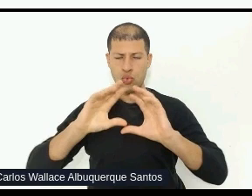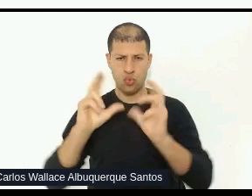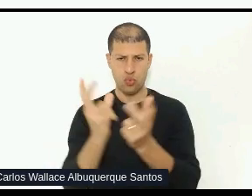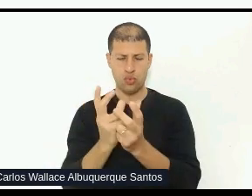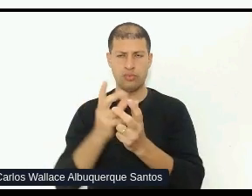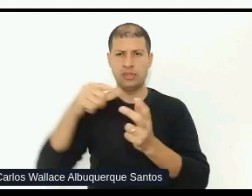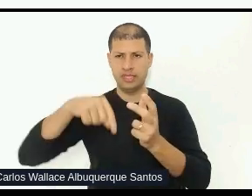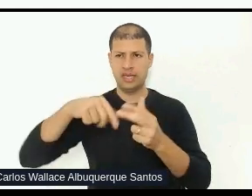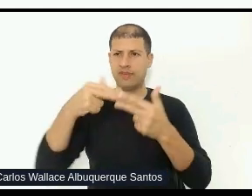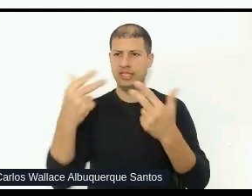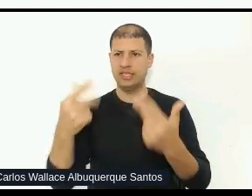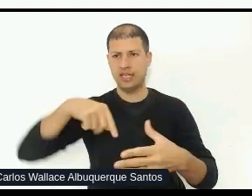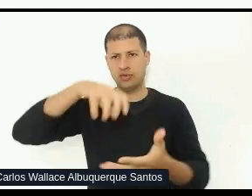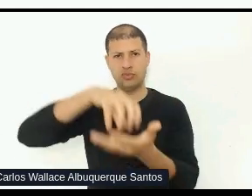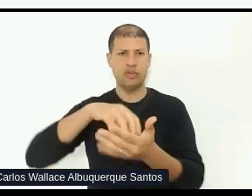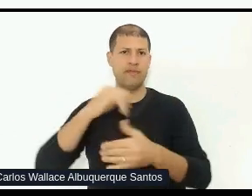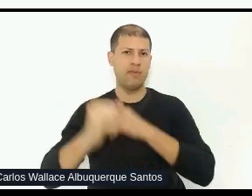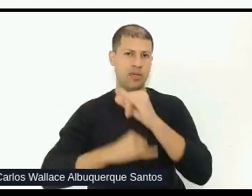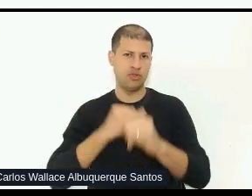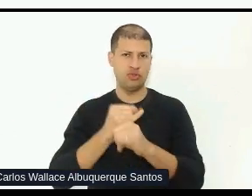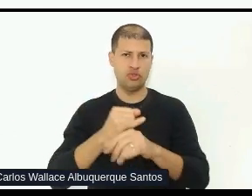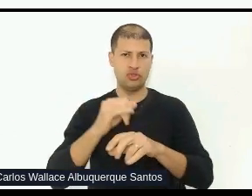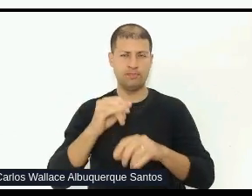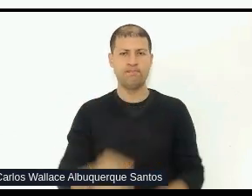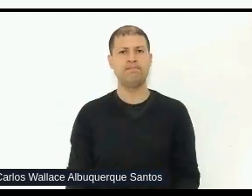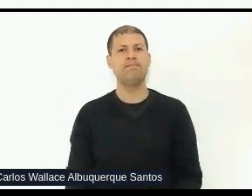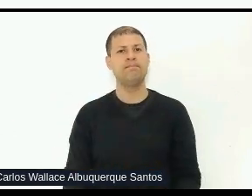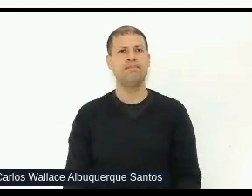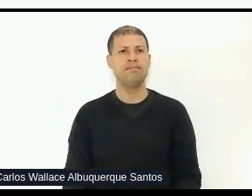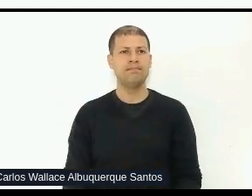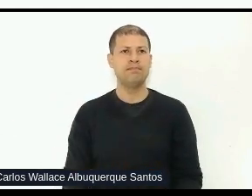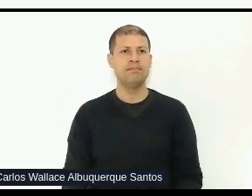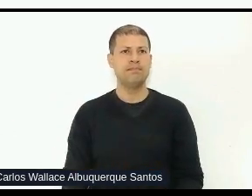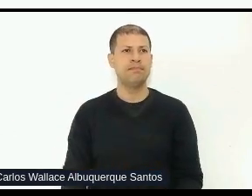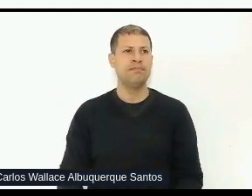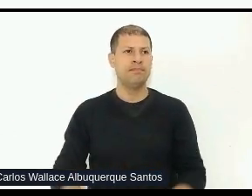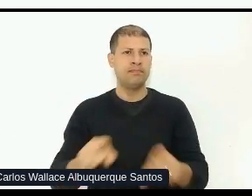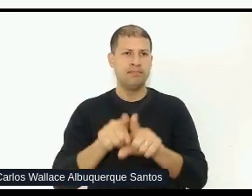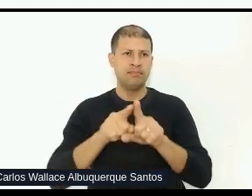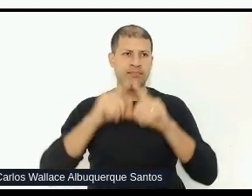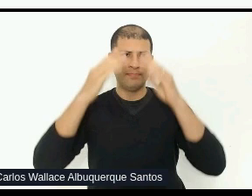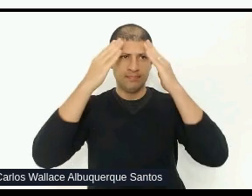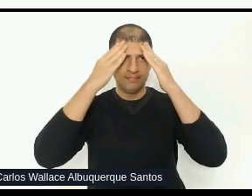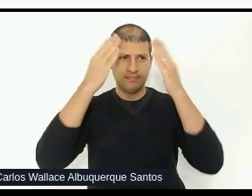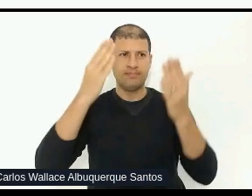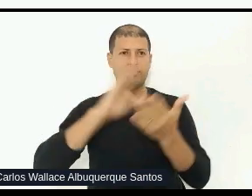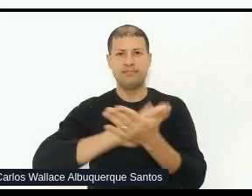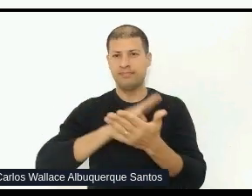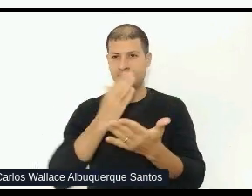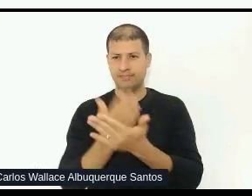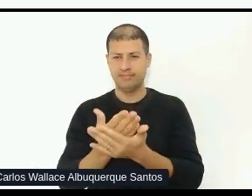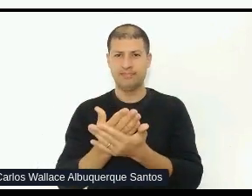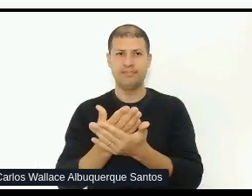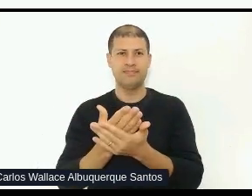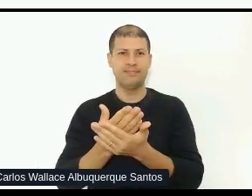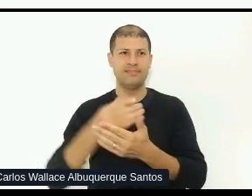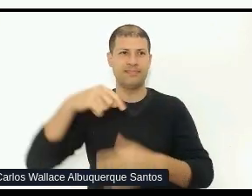Informática. E também agradecemos o tradutor aqui.